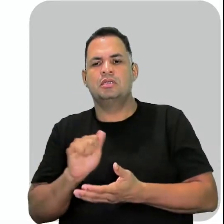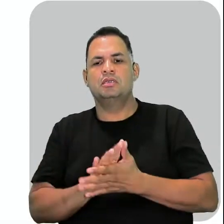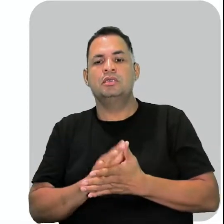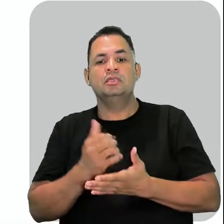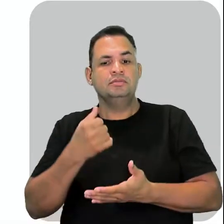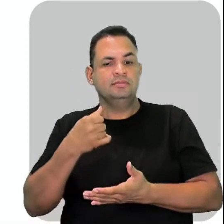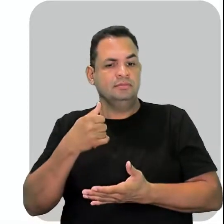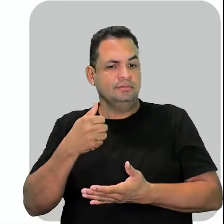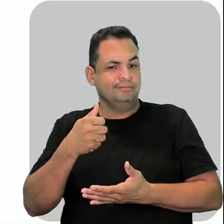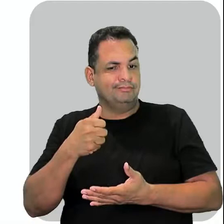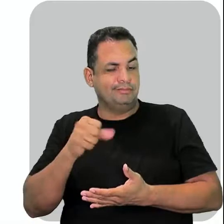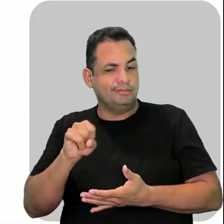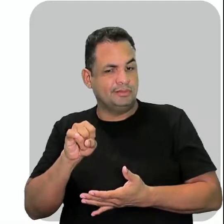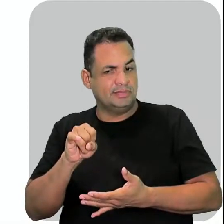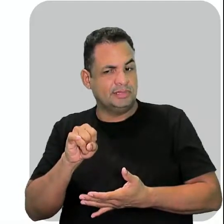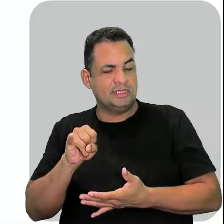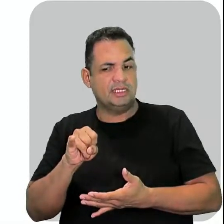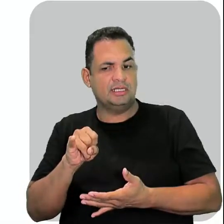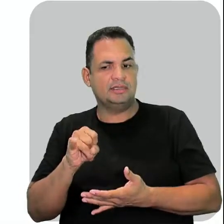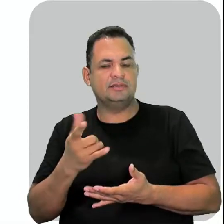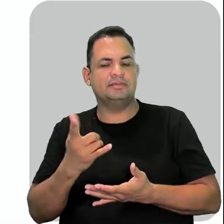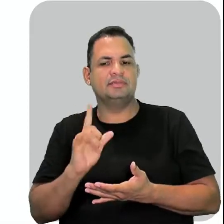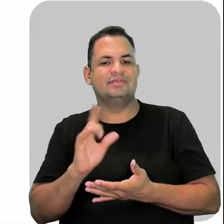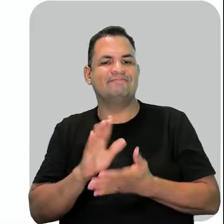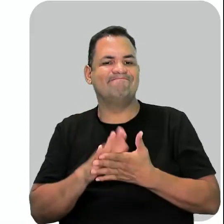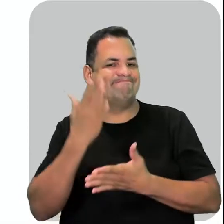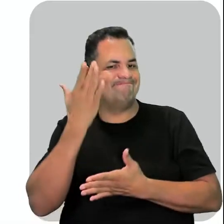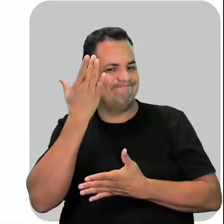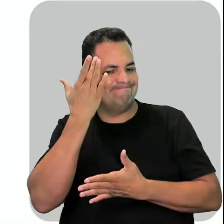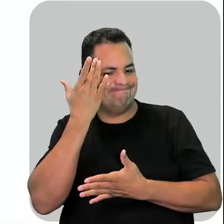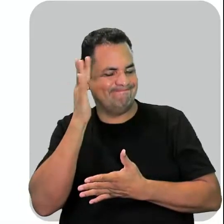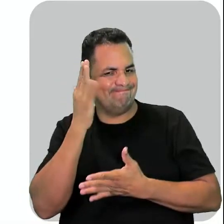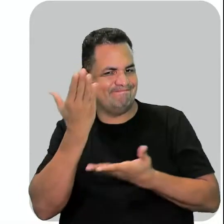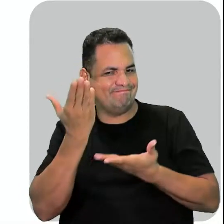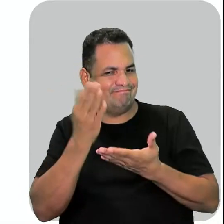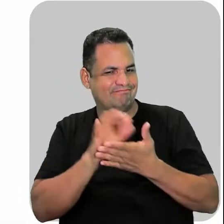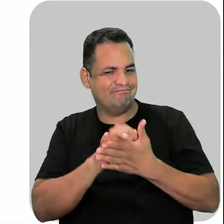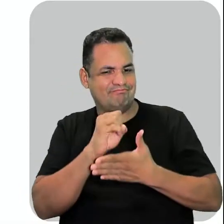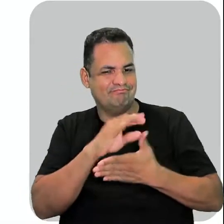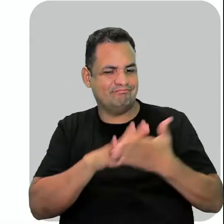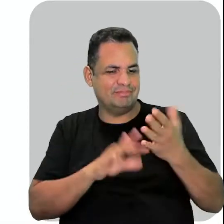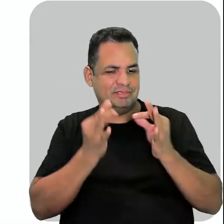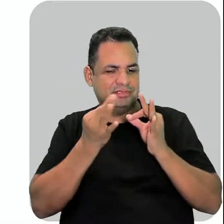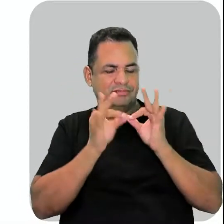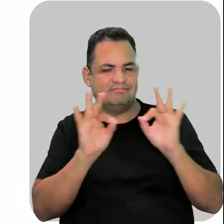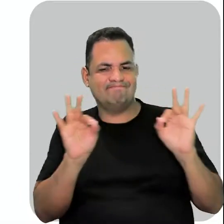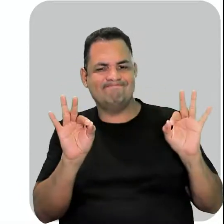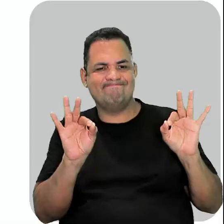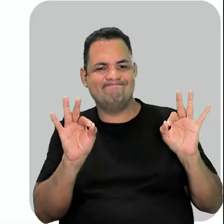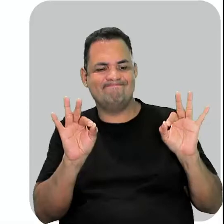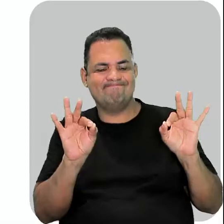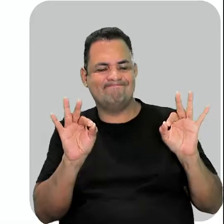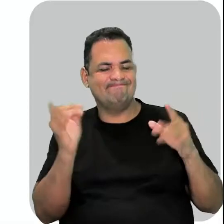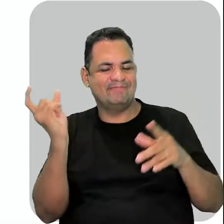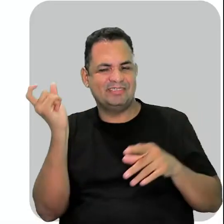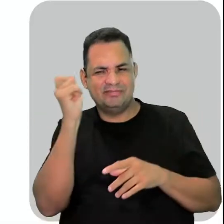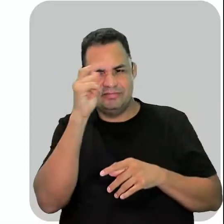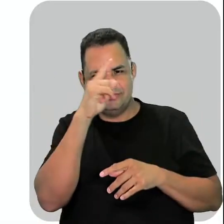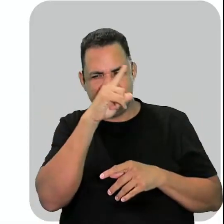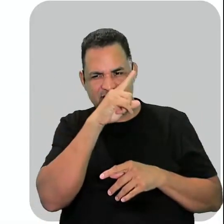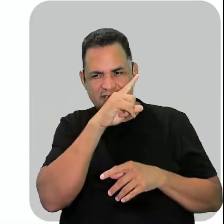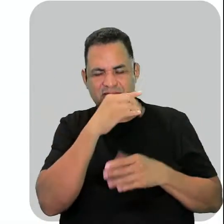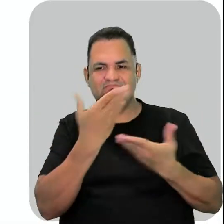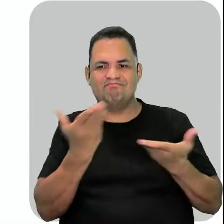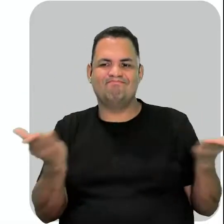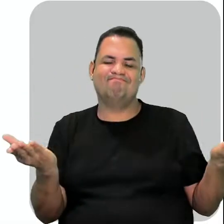não tiver o domínio em relação a isso, uma questão que é para ser simples acaba virando uma dor de